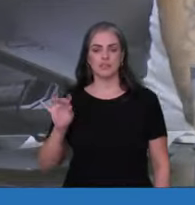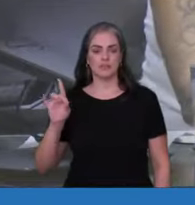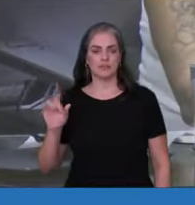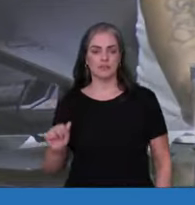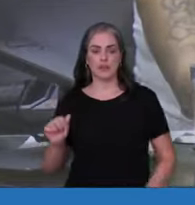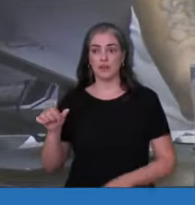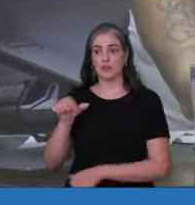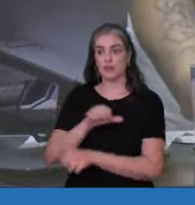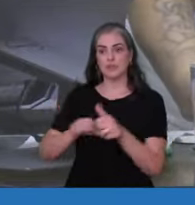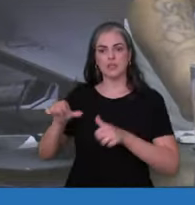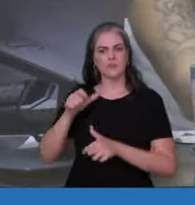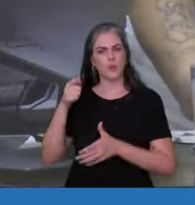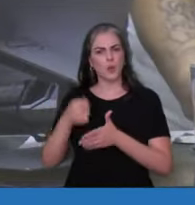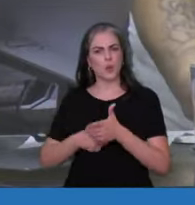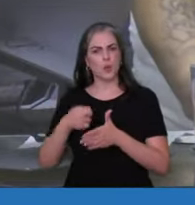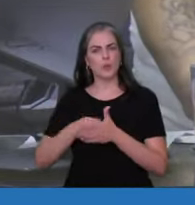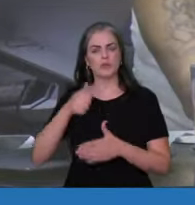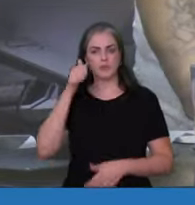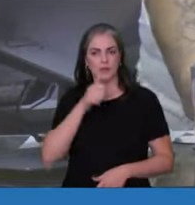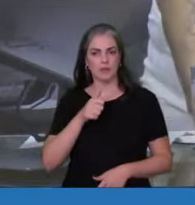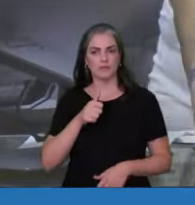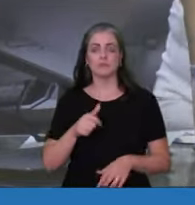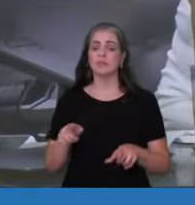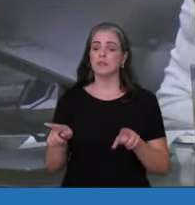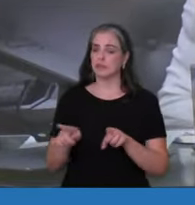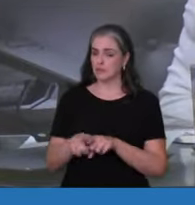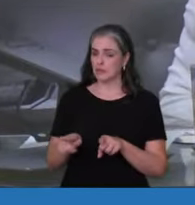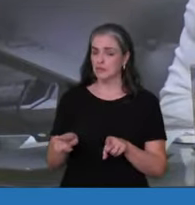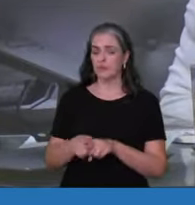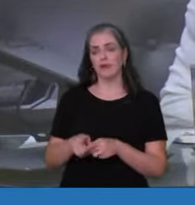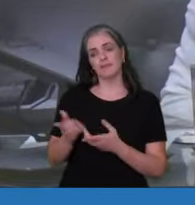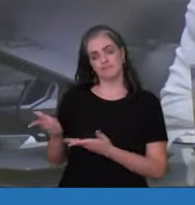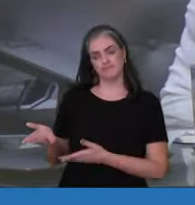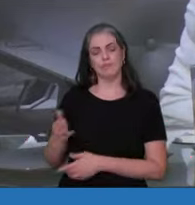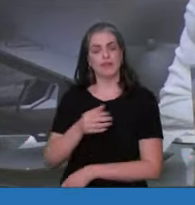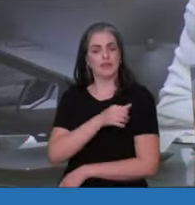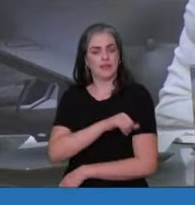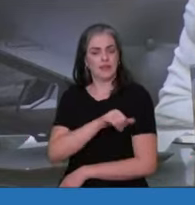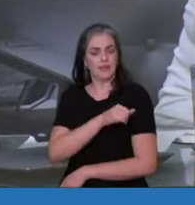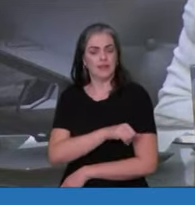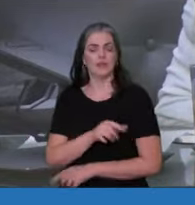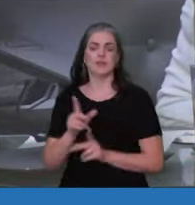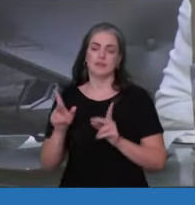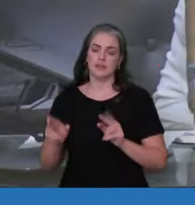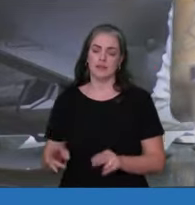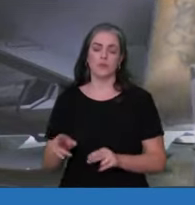luta das mulheres. Ela também, como Talíria, do Rio de Janeiro, como Marielle.